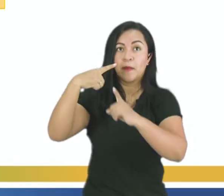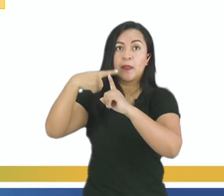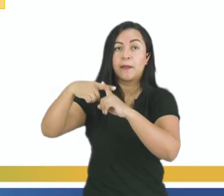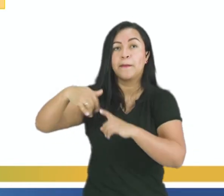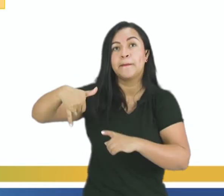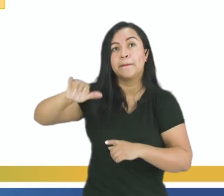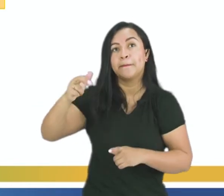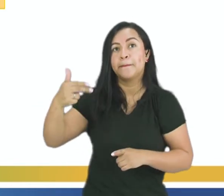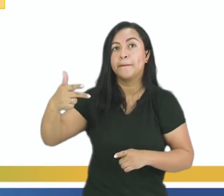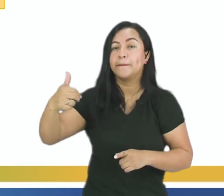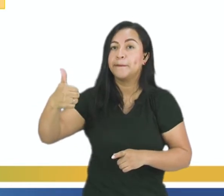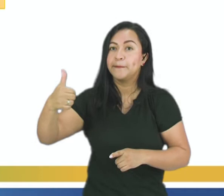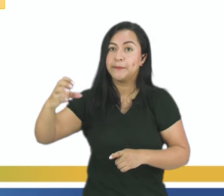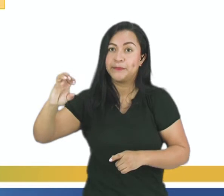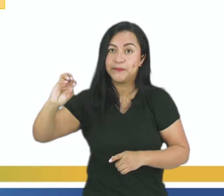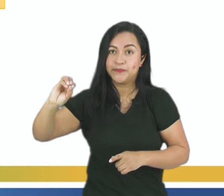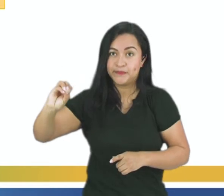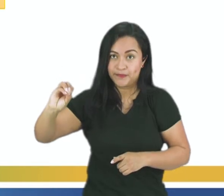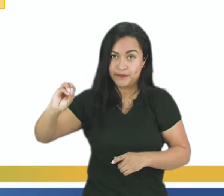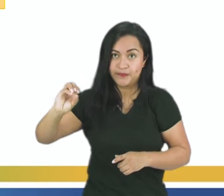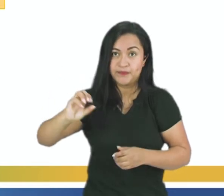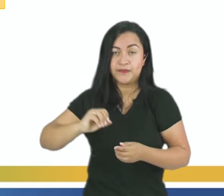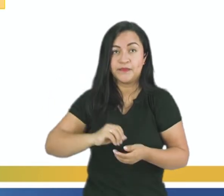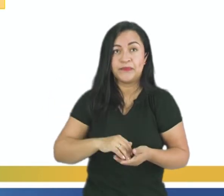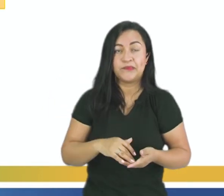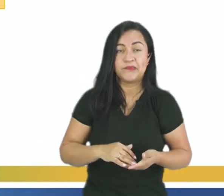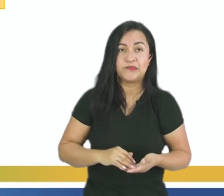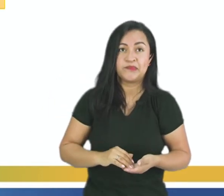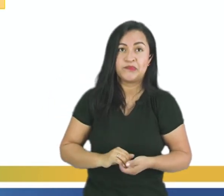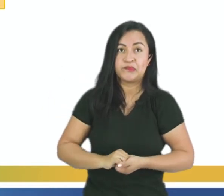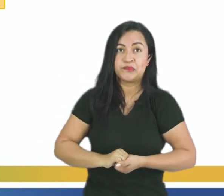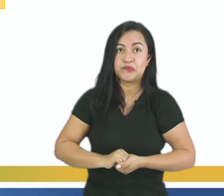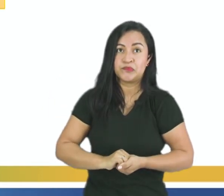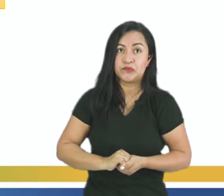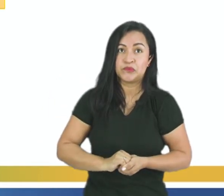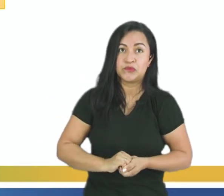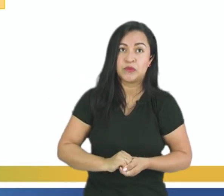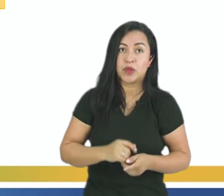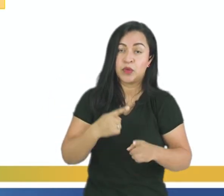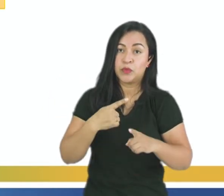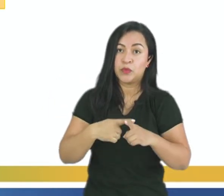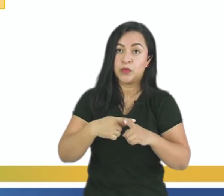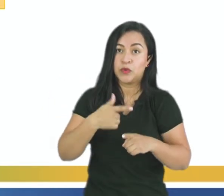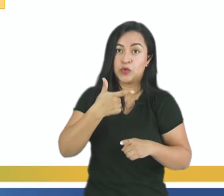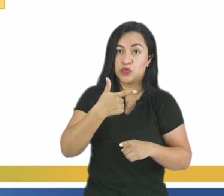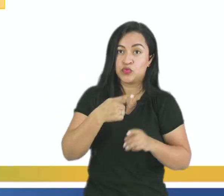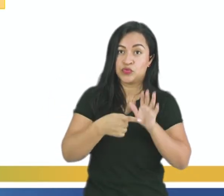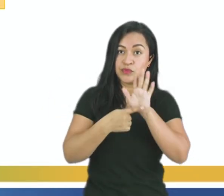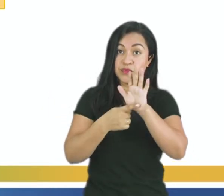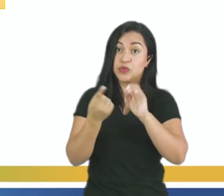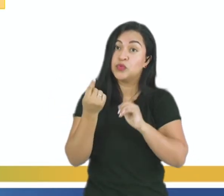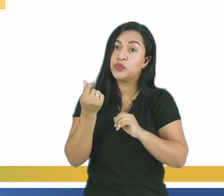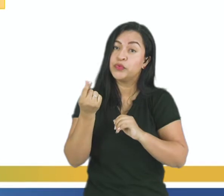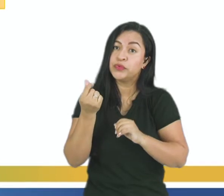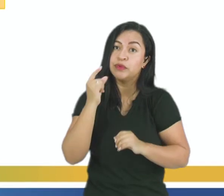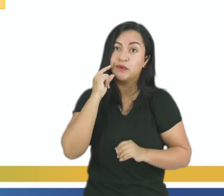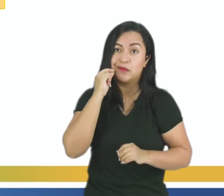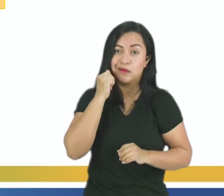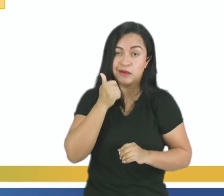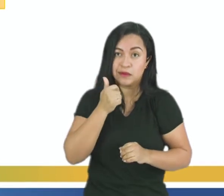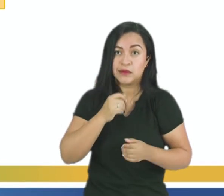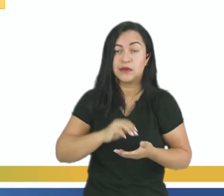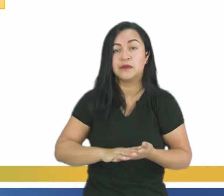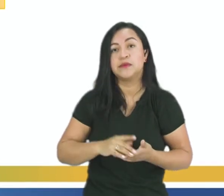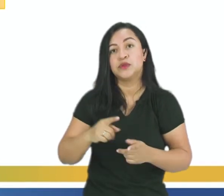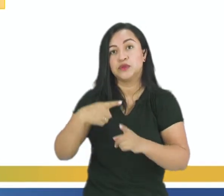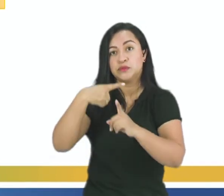equação: 2x mais y igual a 10. 2x, porque x representa aí o preço de um lápis. Então, nós